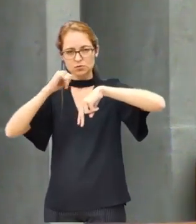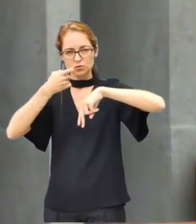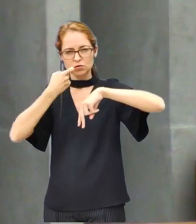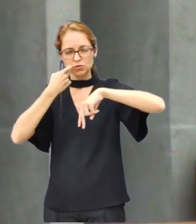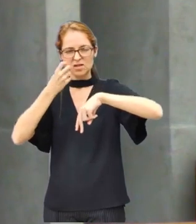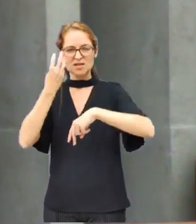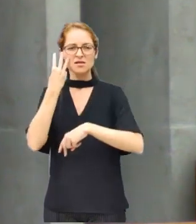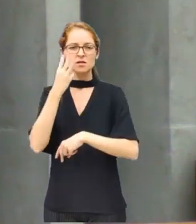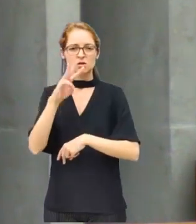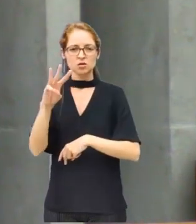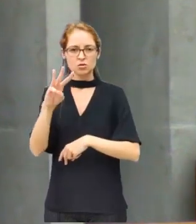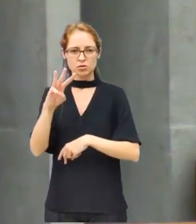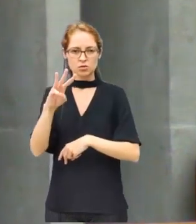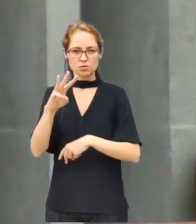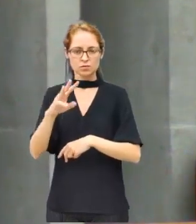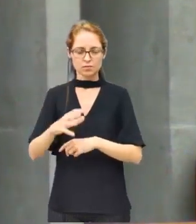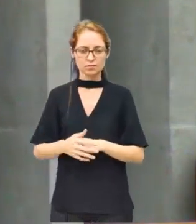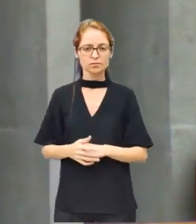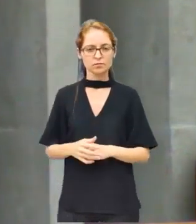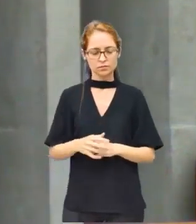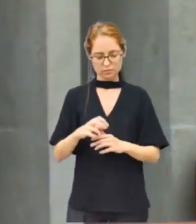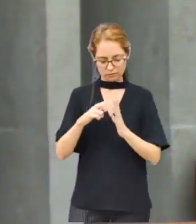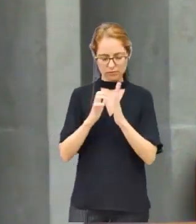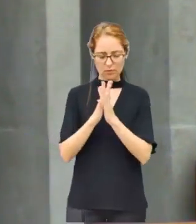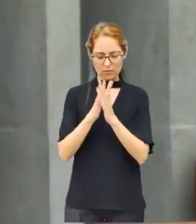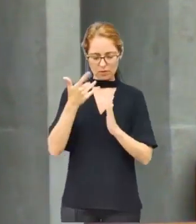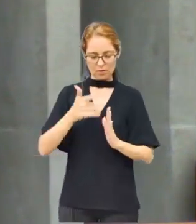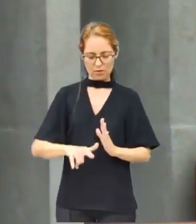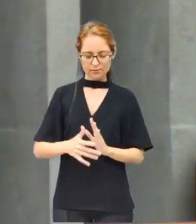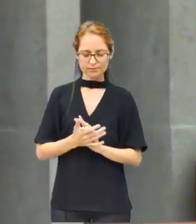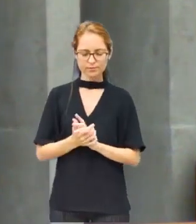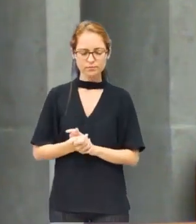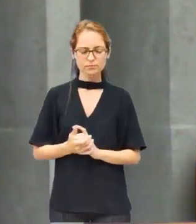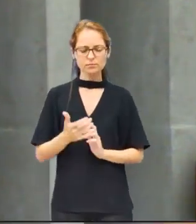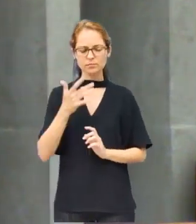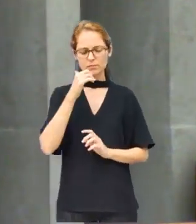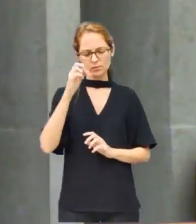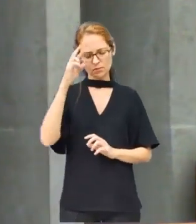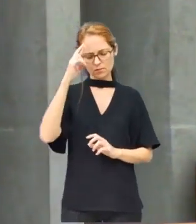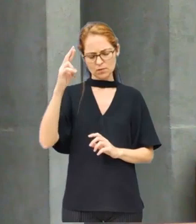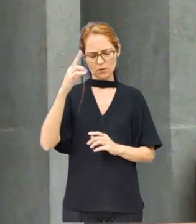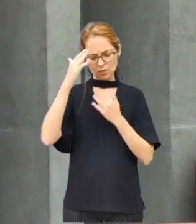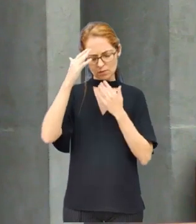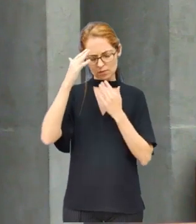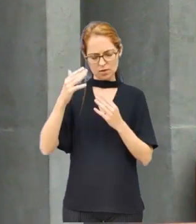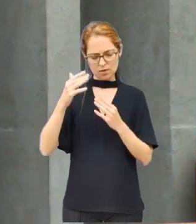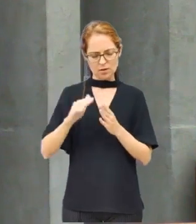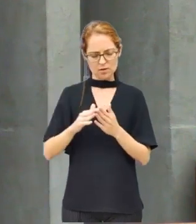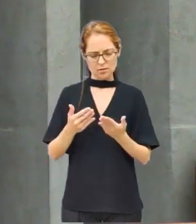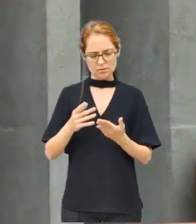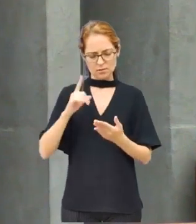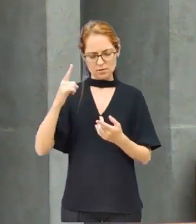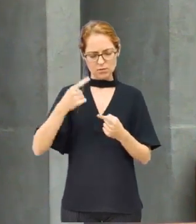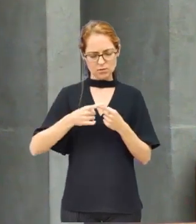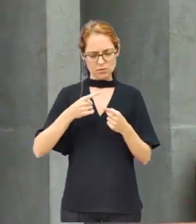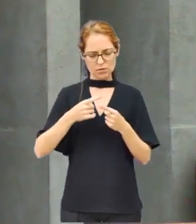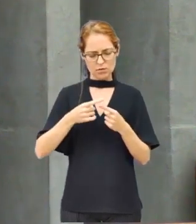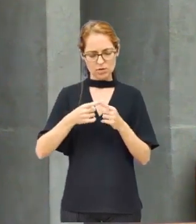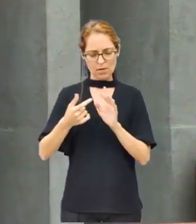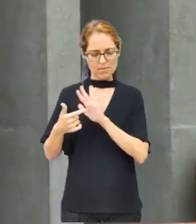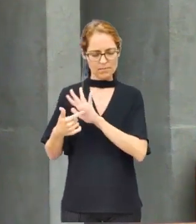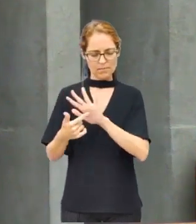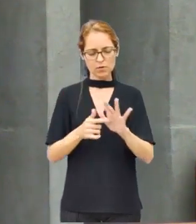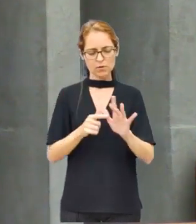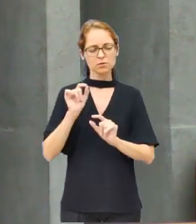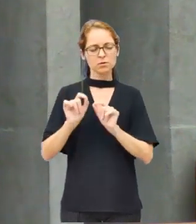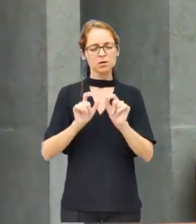mais uma vez? Senhor Deus, obrigado por Tua Palavra, porque ela nos revela quem Tu és. Um Deus